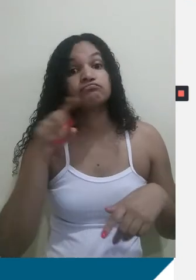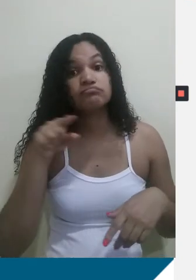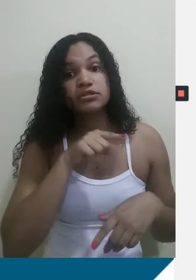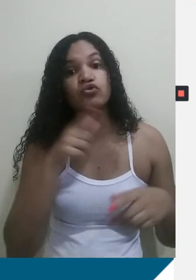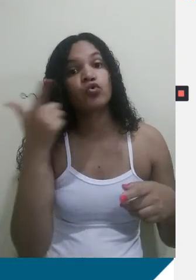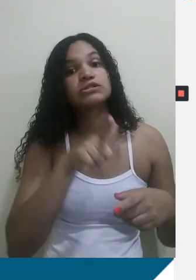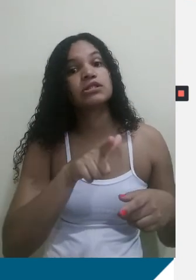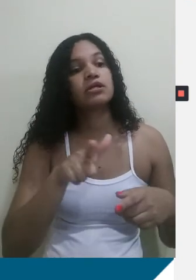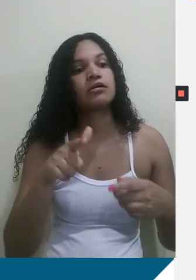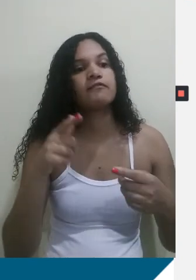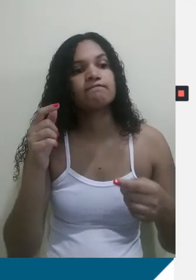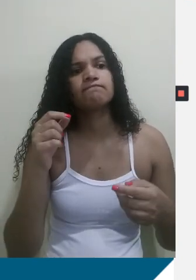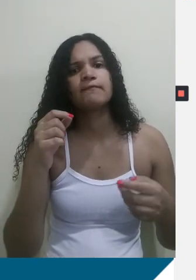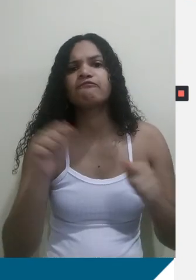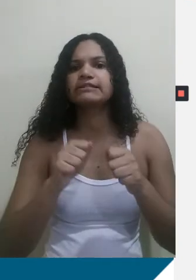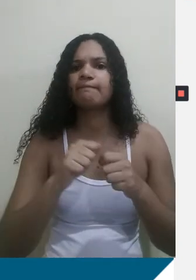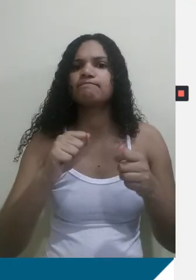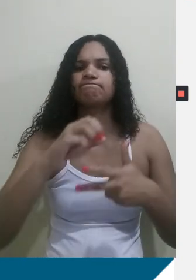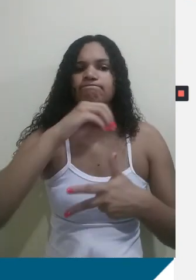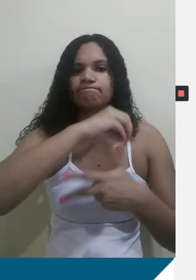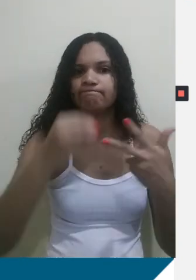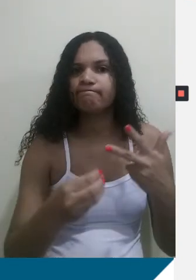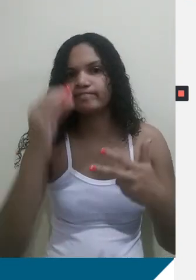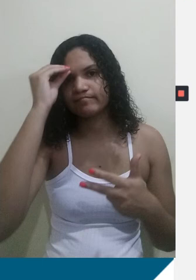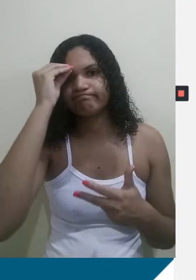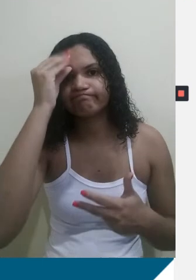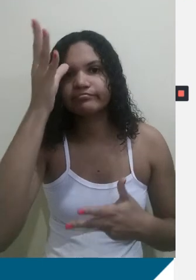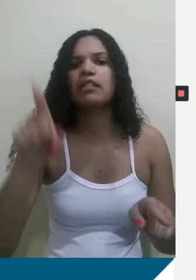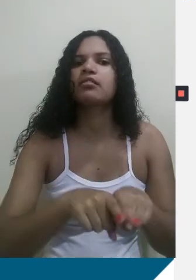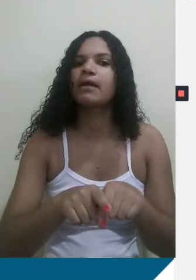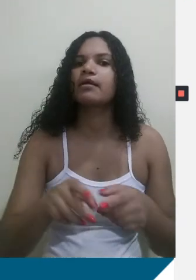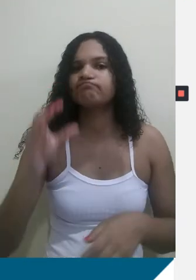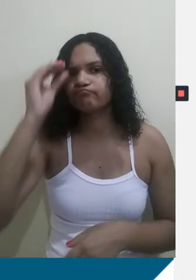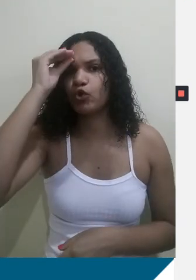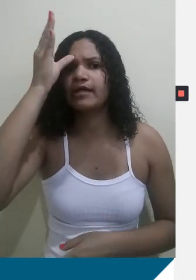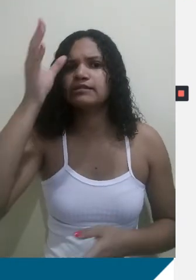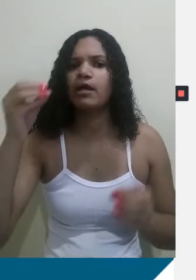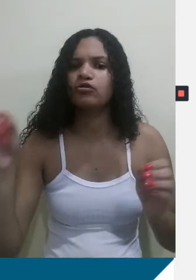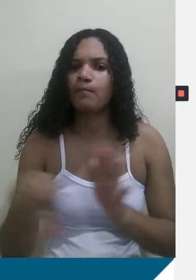para o processo de prova do Enem e para aumentar o conjunto de conhecimentos sobre citologia.